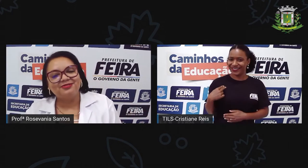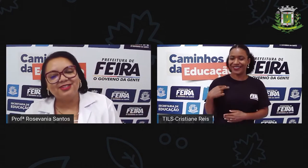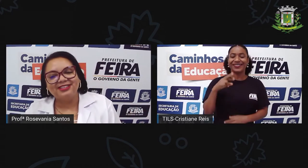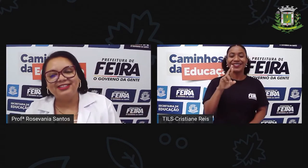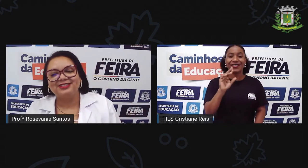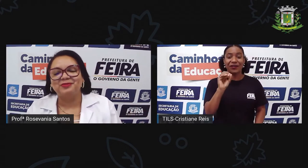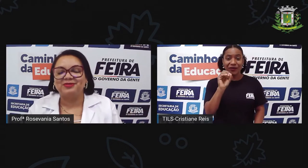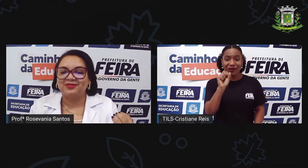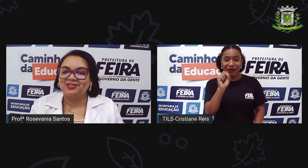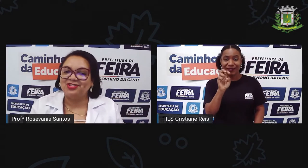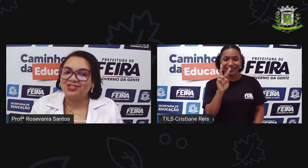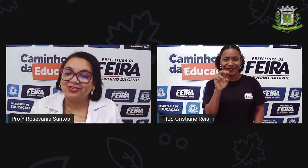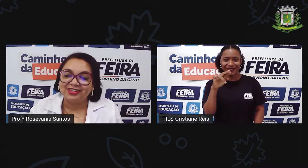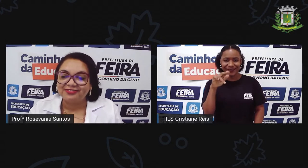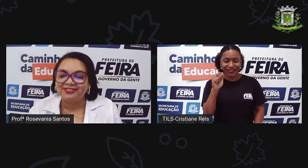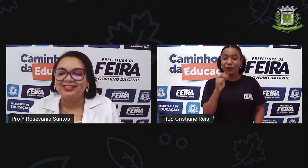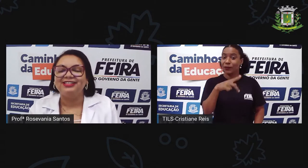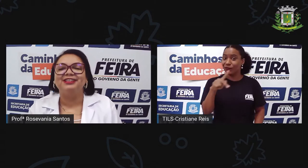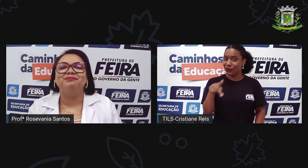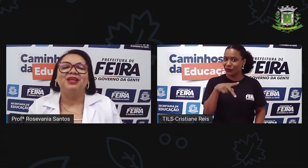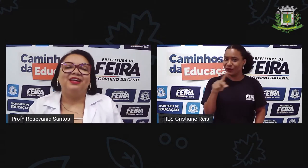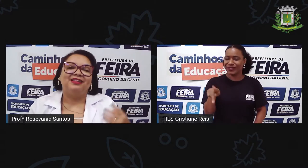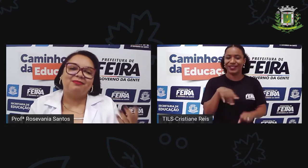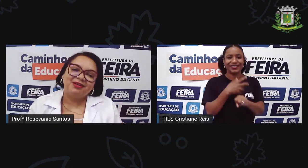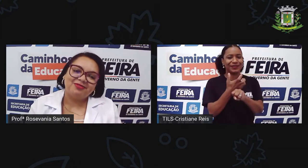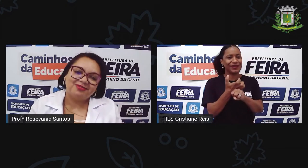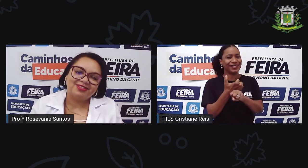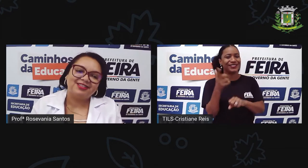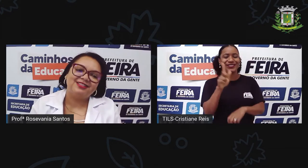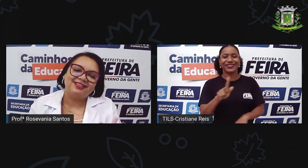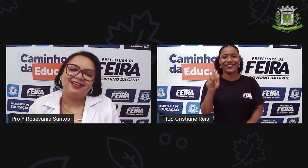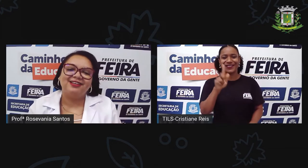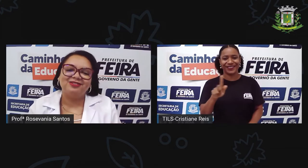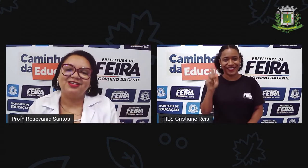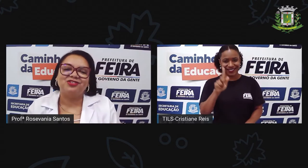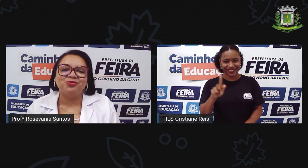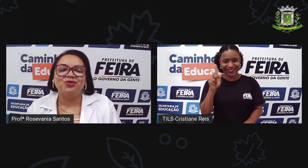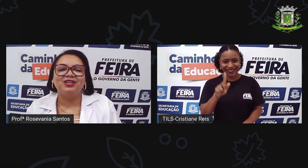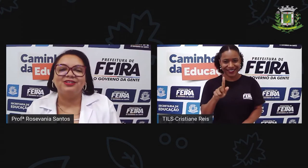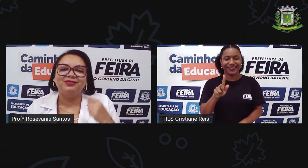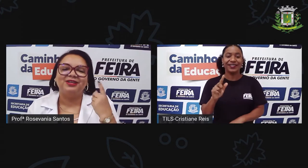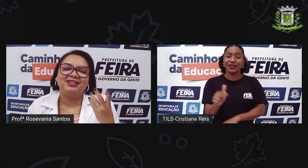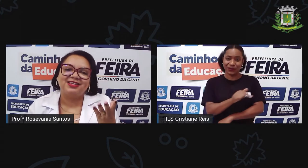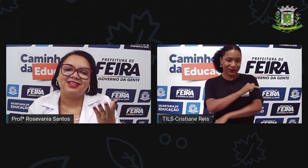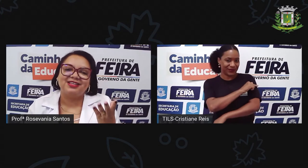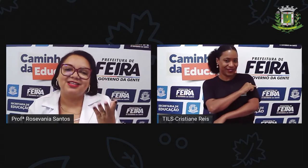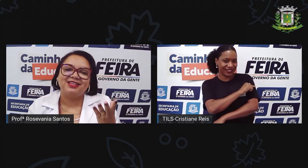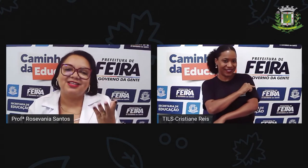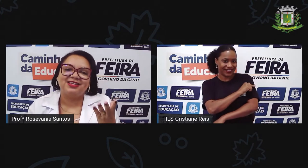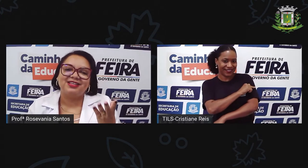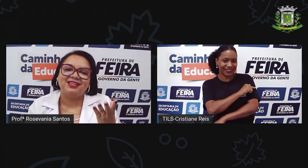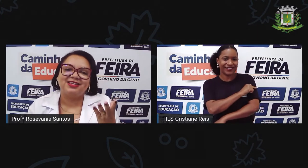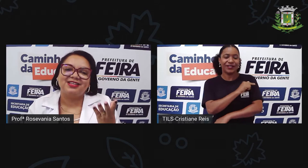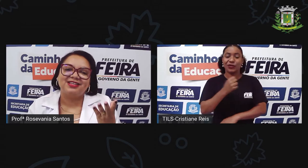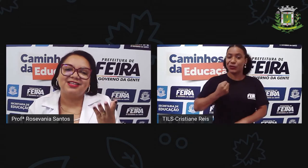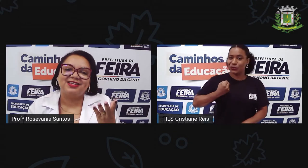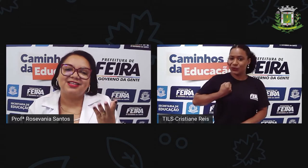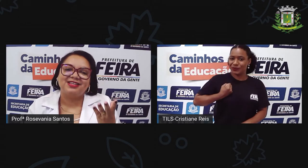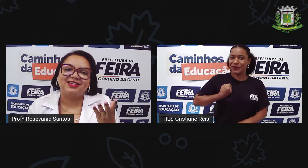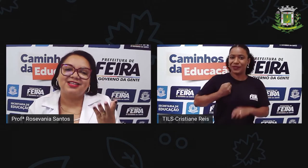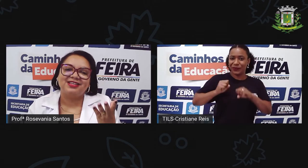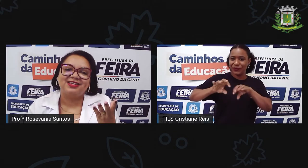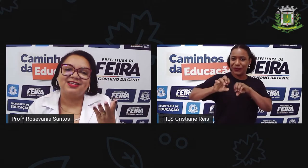professora Rosivânia, sou professora de Geografia, trabalho com vocês, né, aí do sétimo ano, essa é a